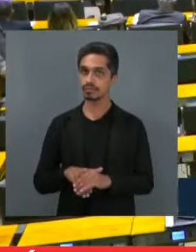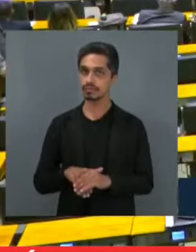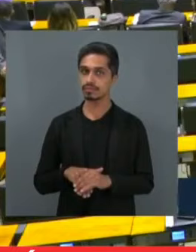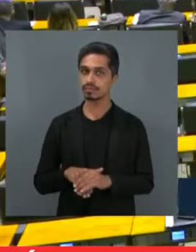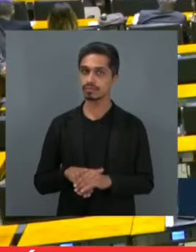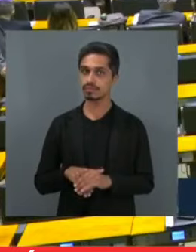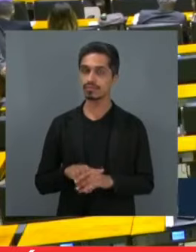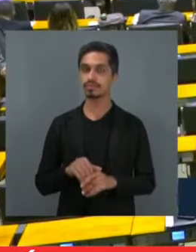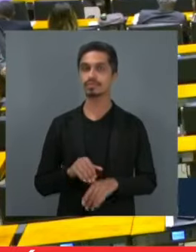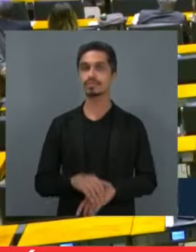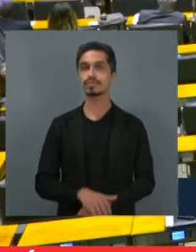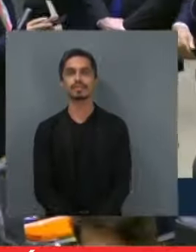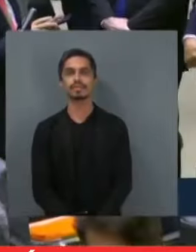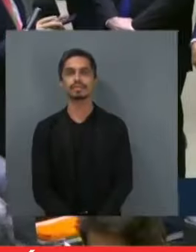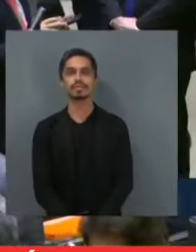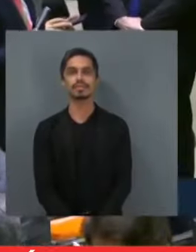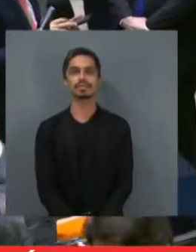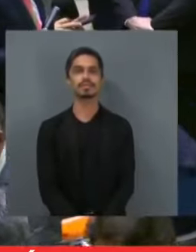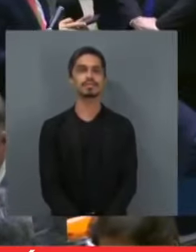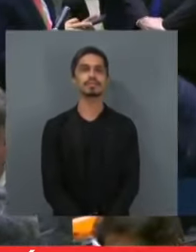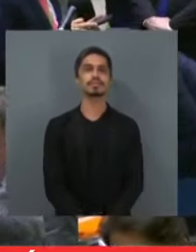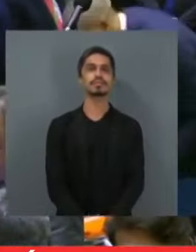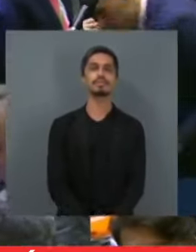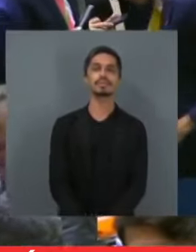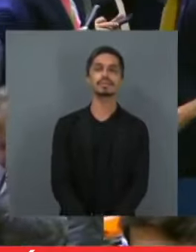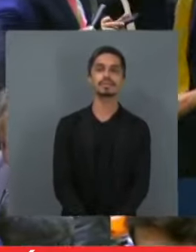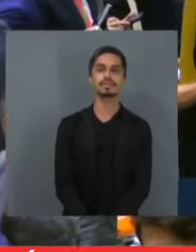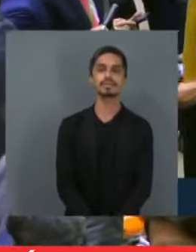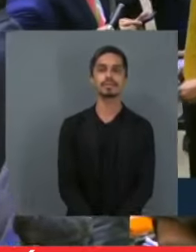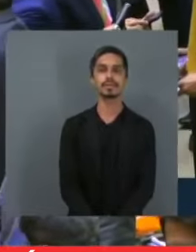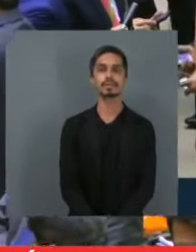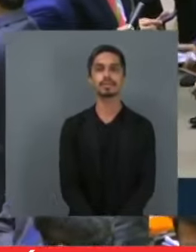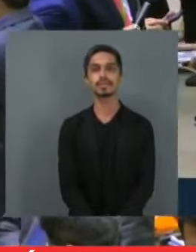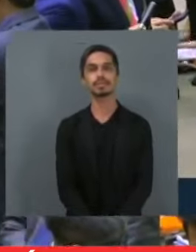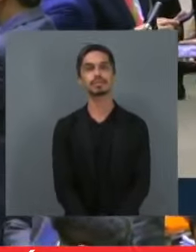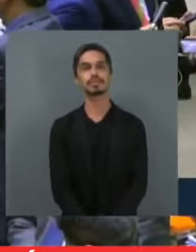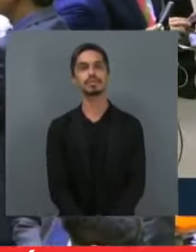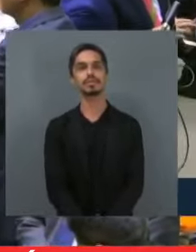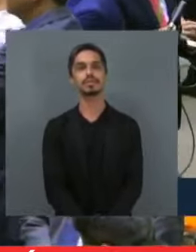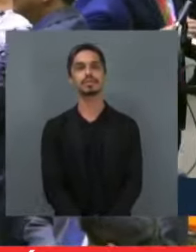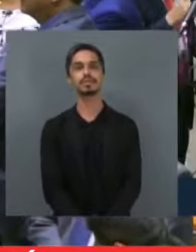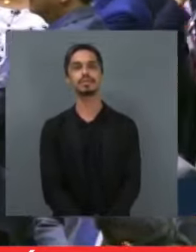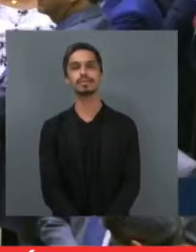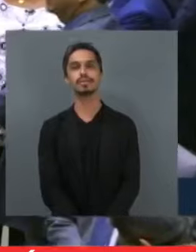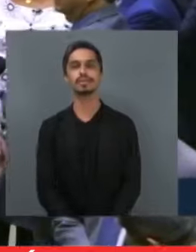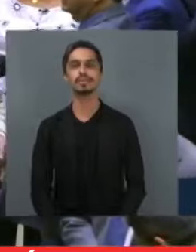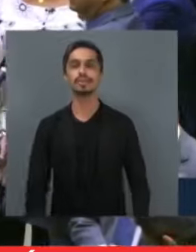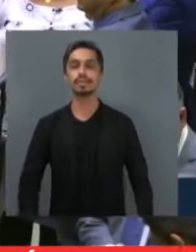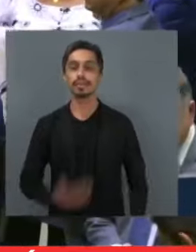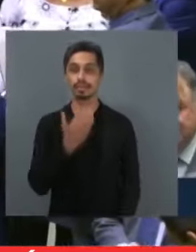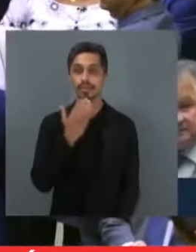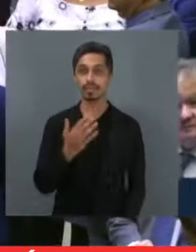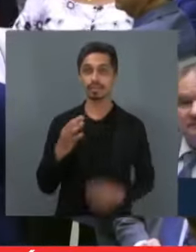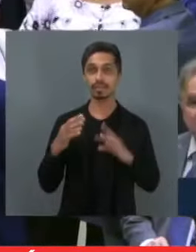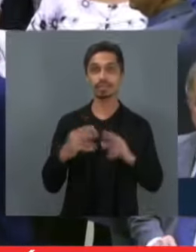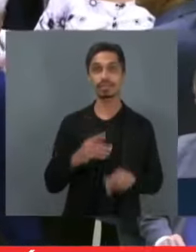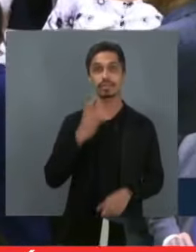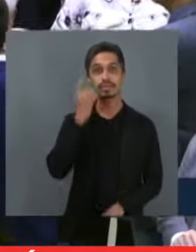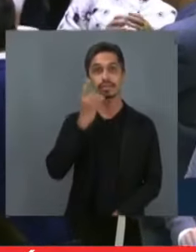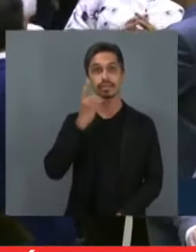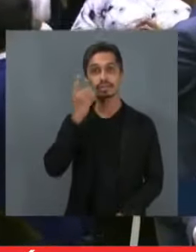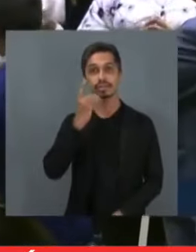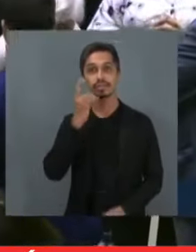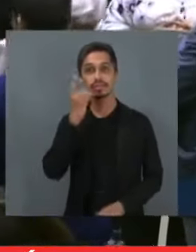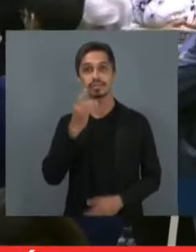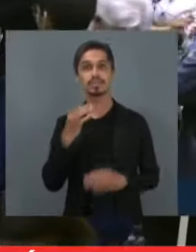quiser ir pra frente decidir essa disputa no terceiro turno aí você vai ter a gu eh dpu né